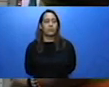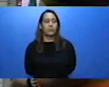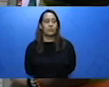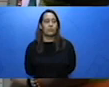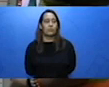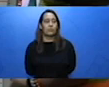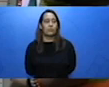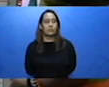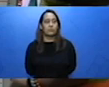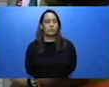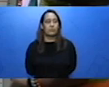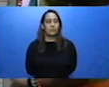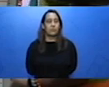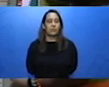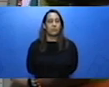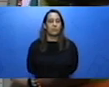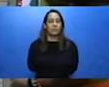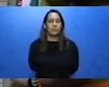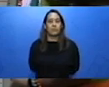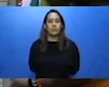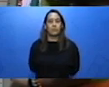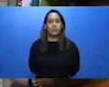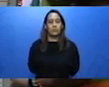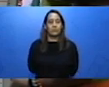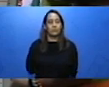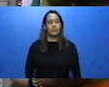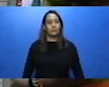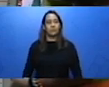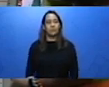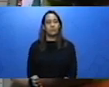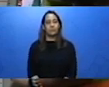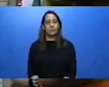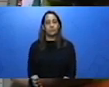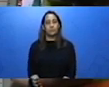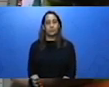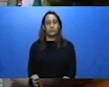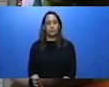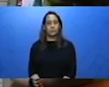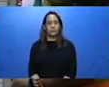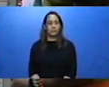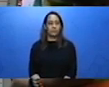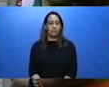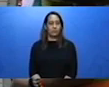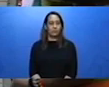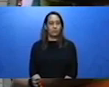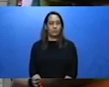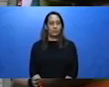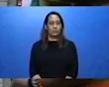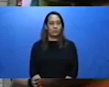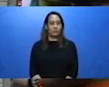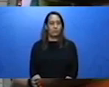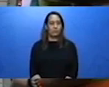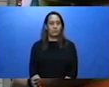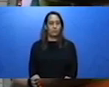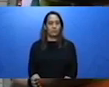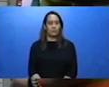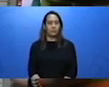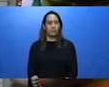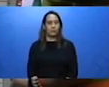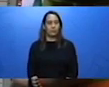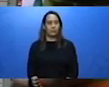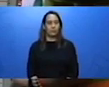arrasta, sobe. Desce lá na linha de baixo, dá o lacinho pro